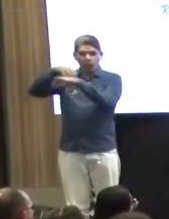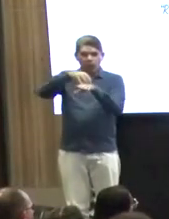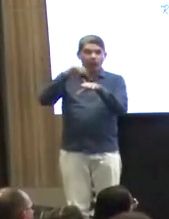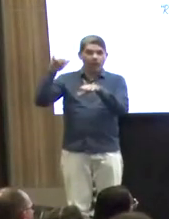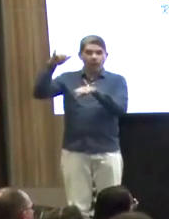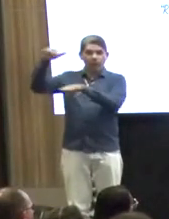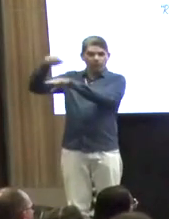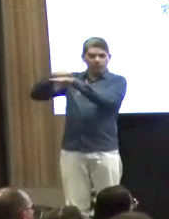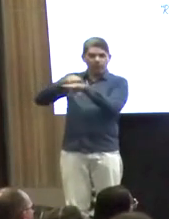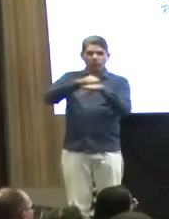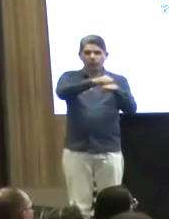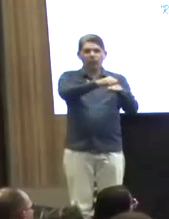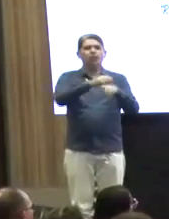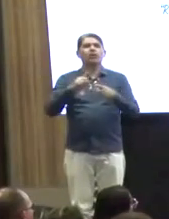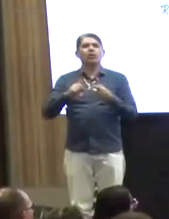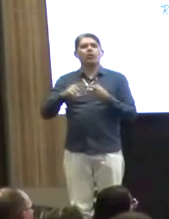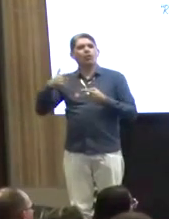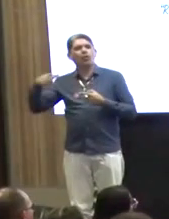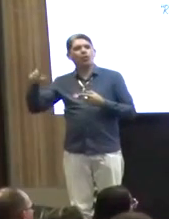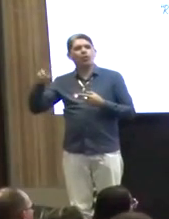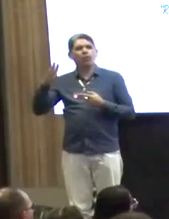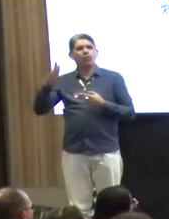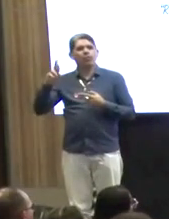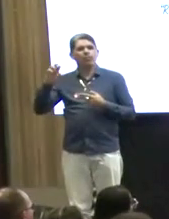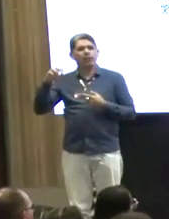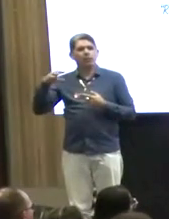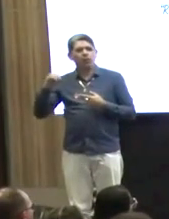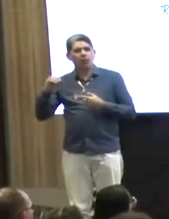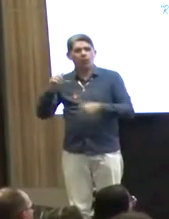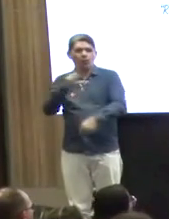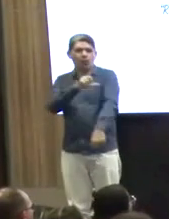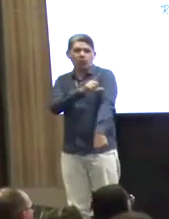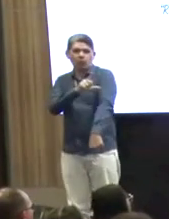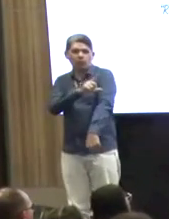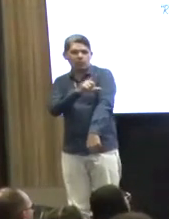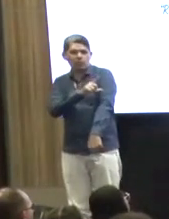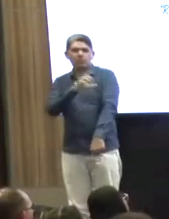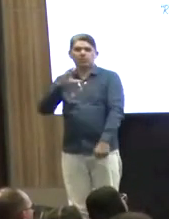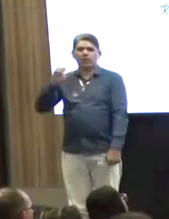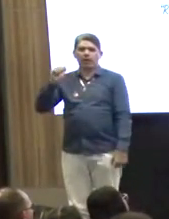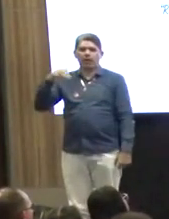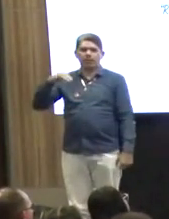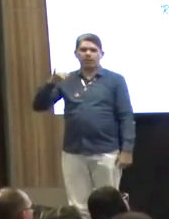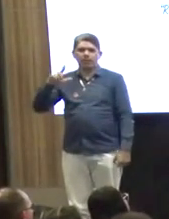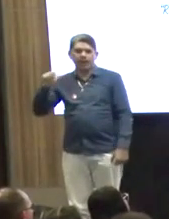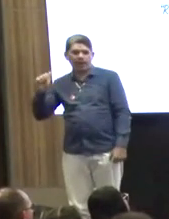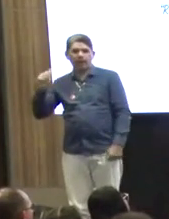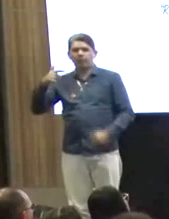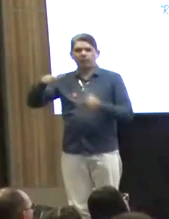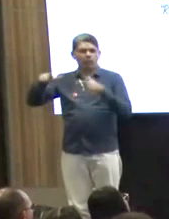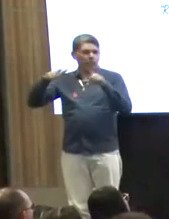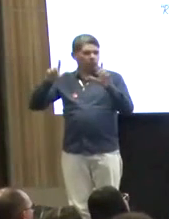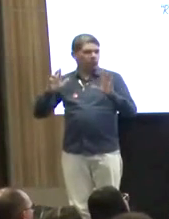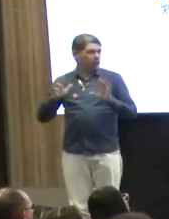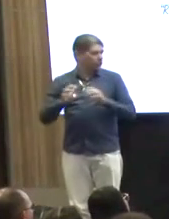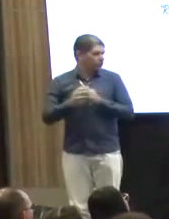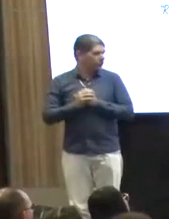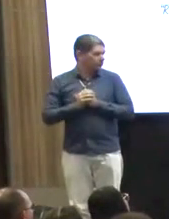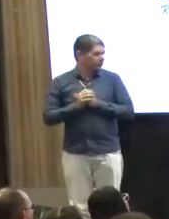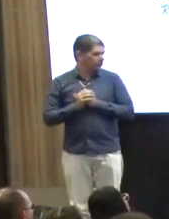tão acolhedora. Breno, Luiz e Camila, enfim. Parafraseando bem mal o Caíme,